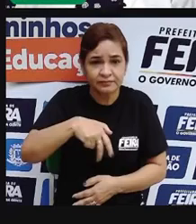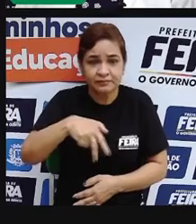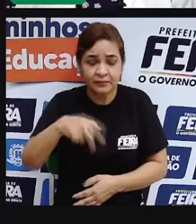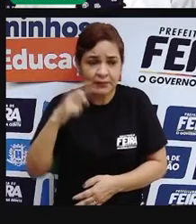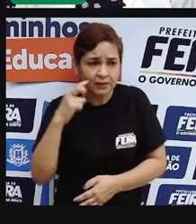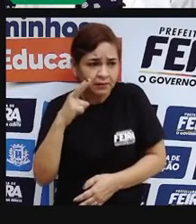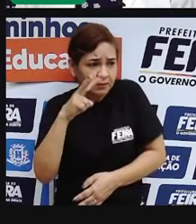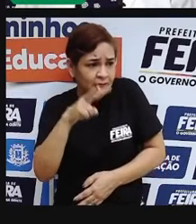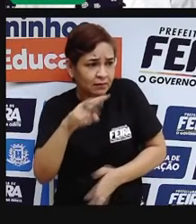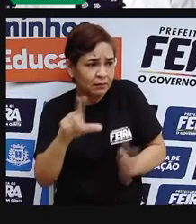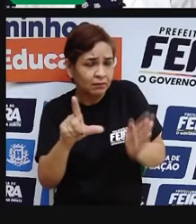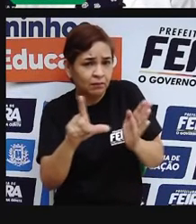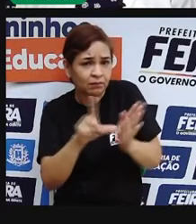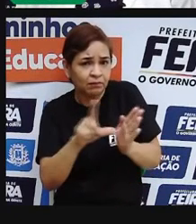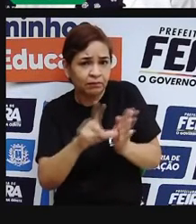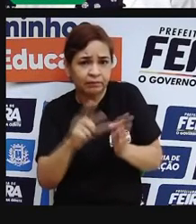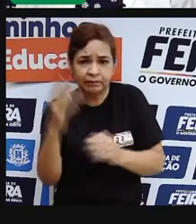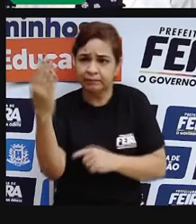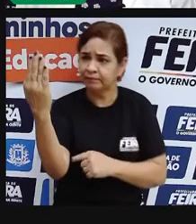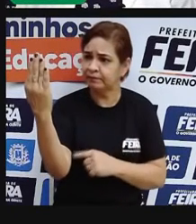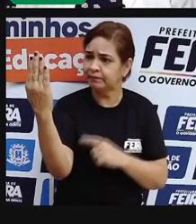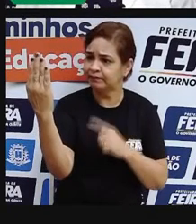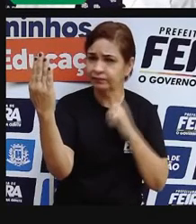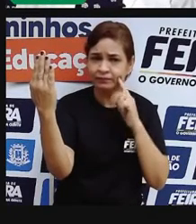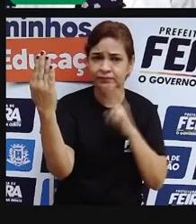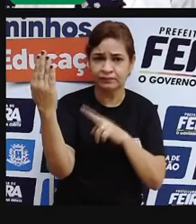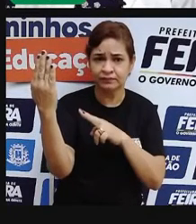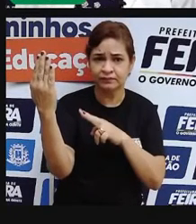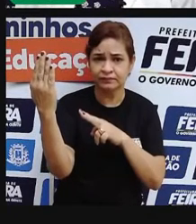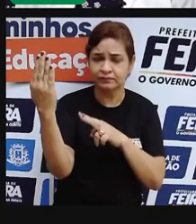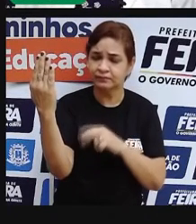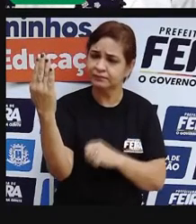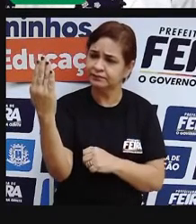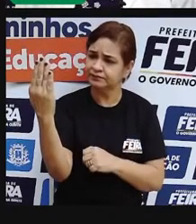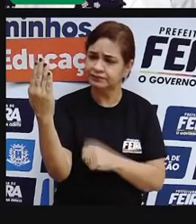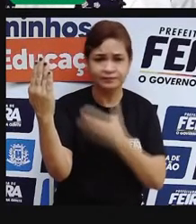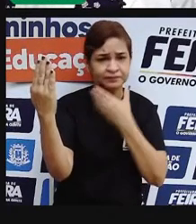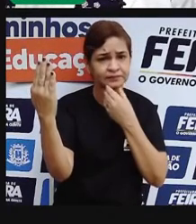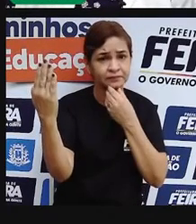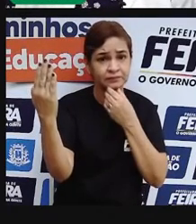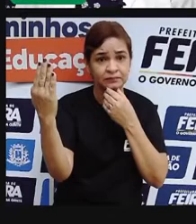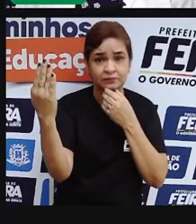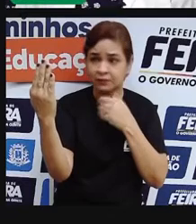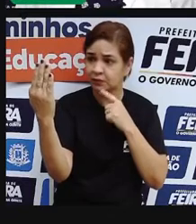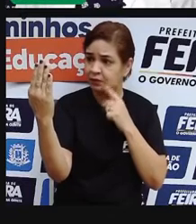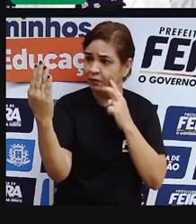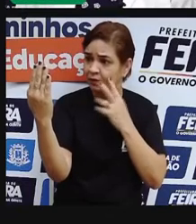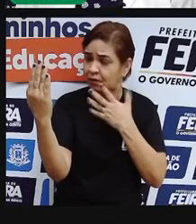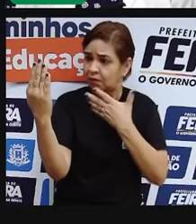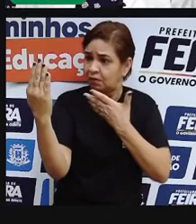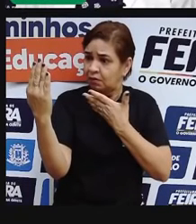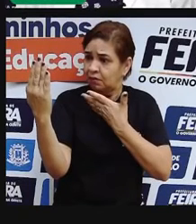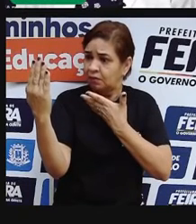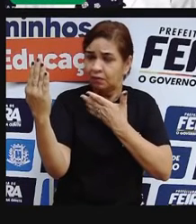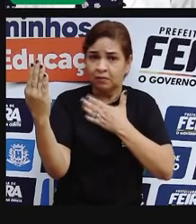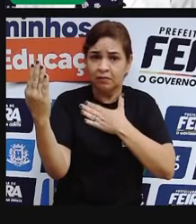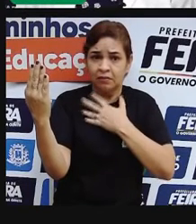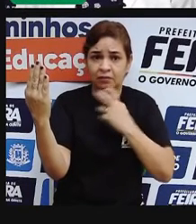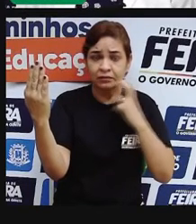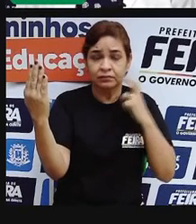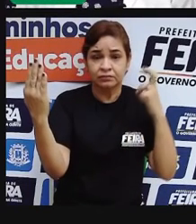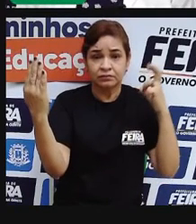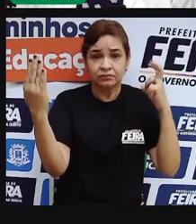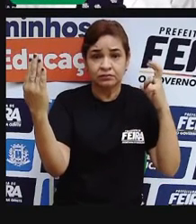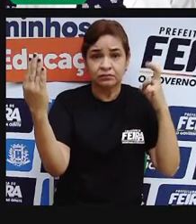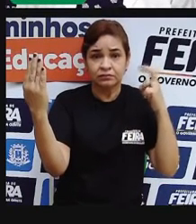e vi um Espelho pendurado do lado de fora e o homem abriu a boca apertou os olhos depois gritou